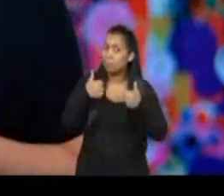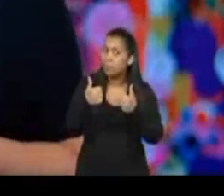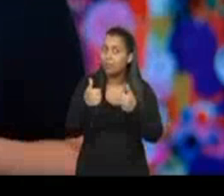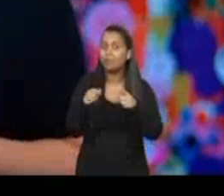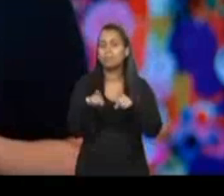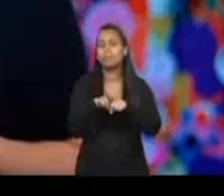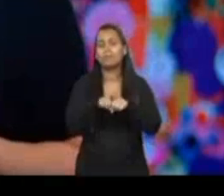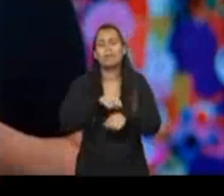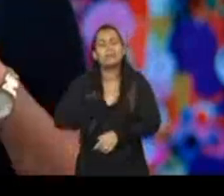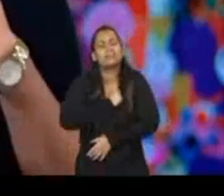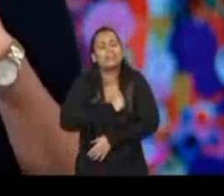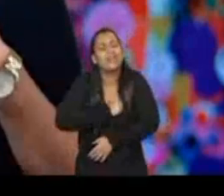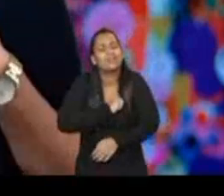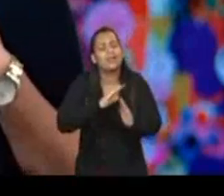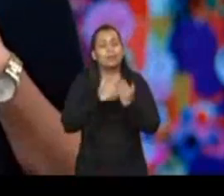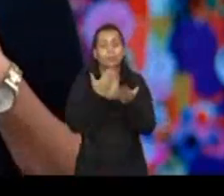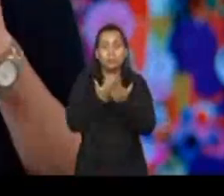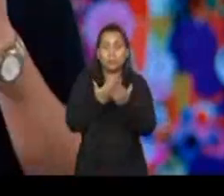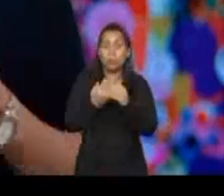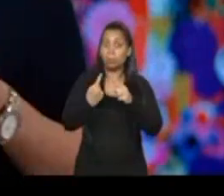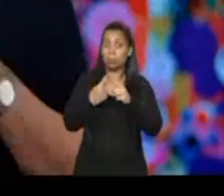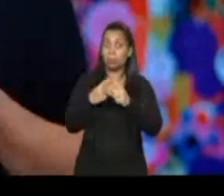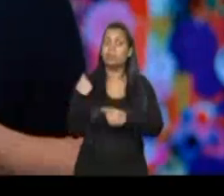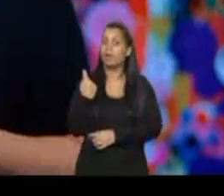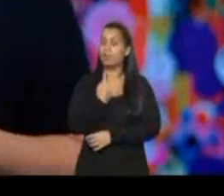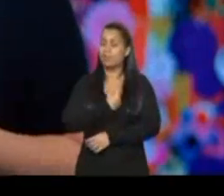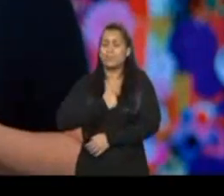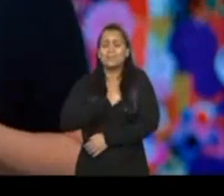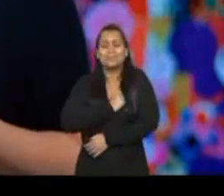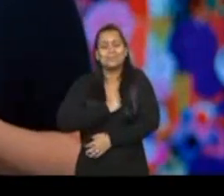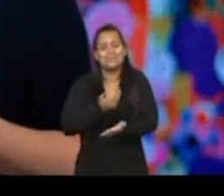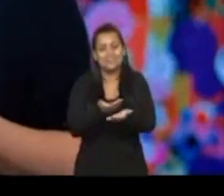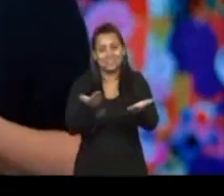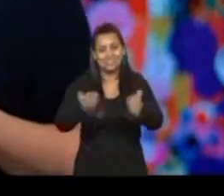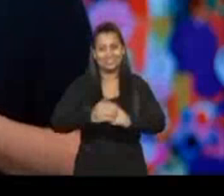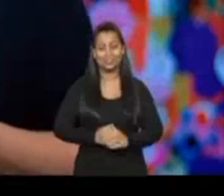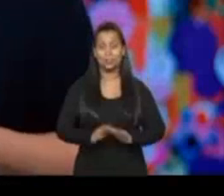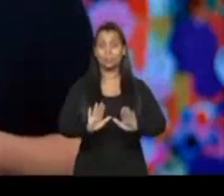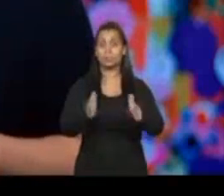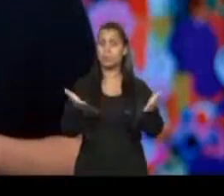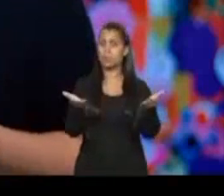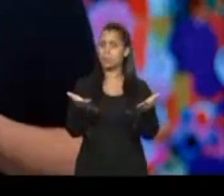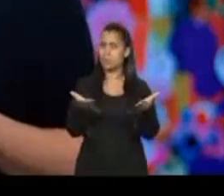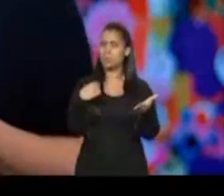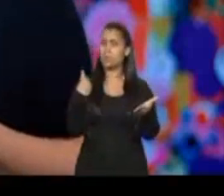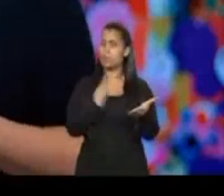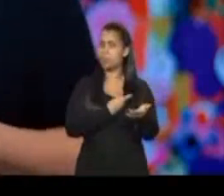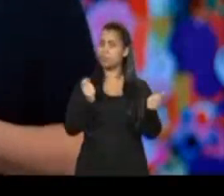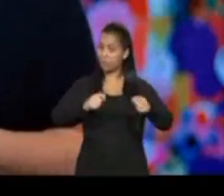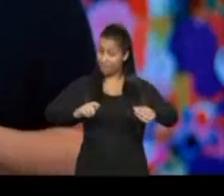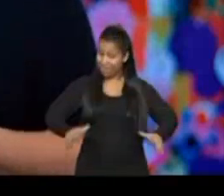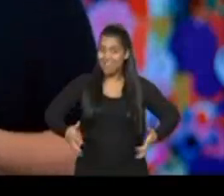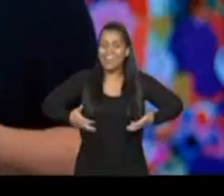morrendo de saudade da escola, porque nós estamos com muita saudade de vocês. Mas agora, vamos